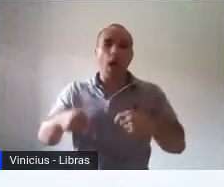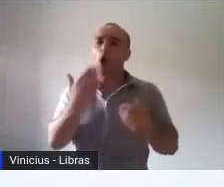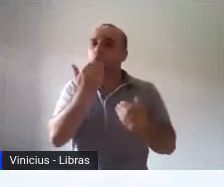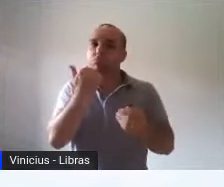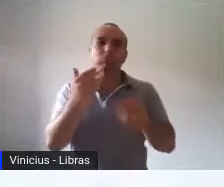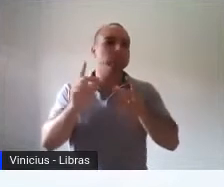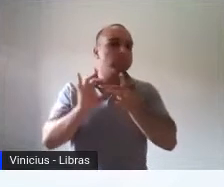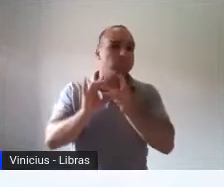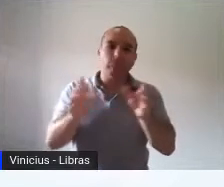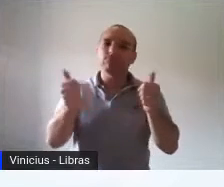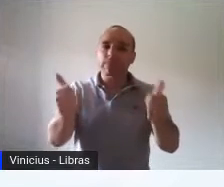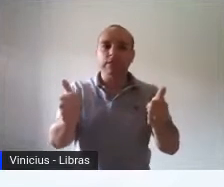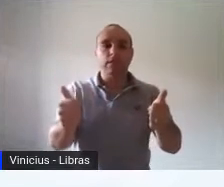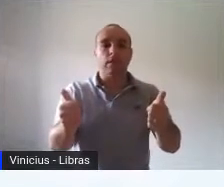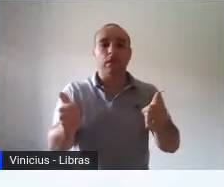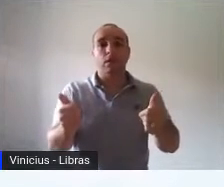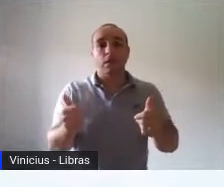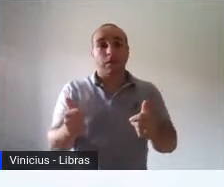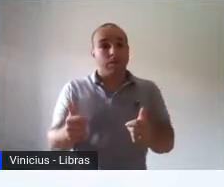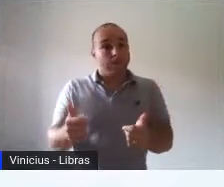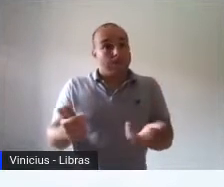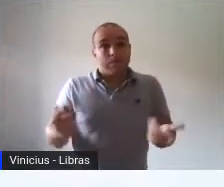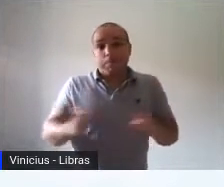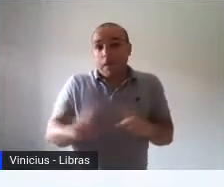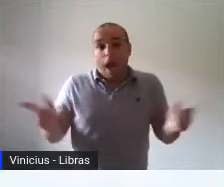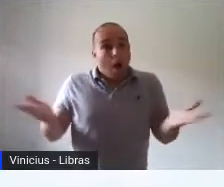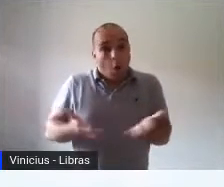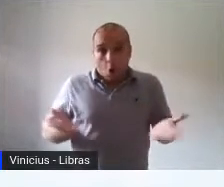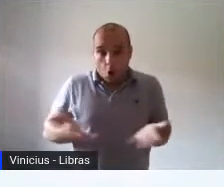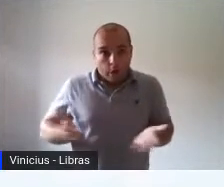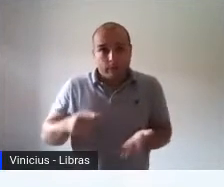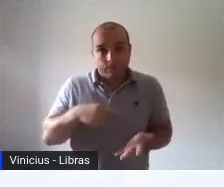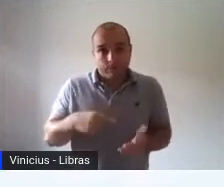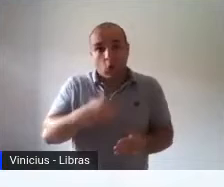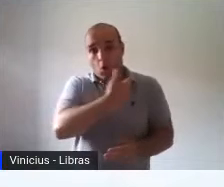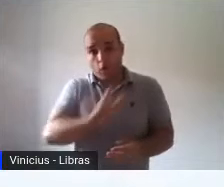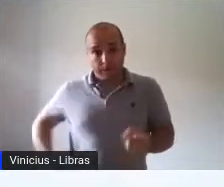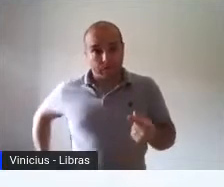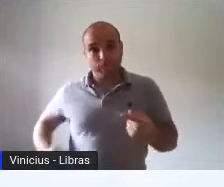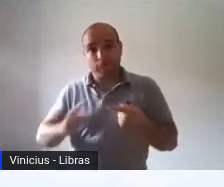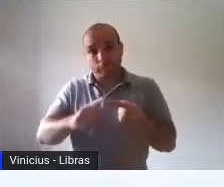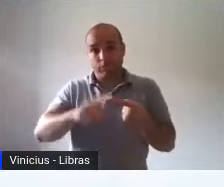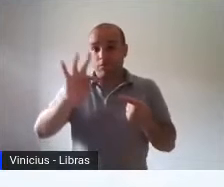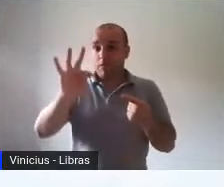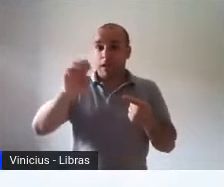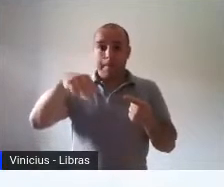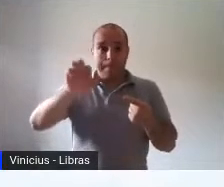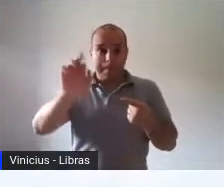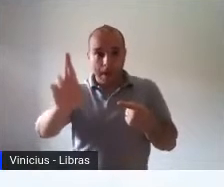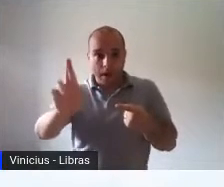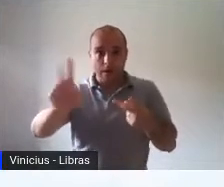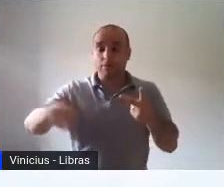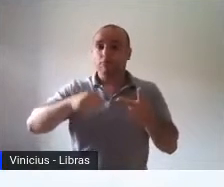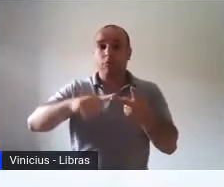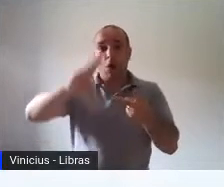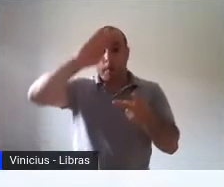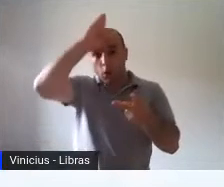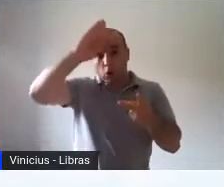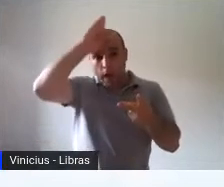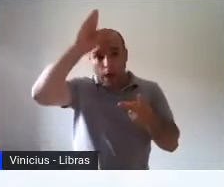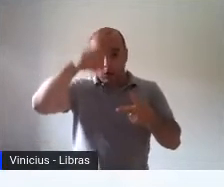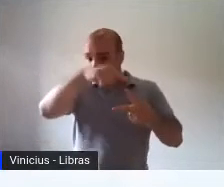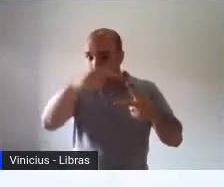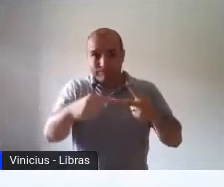e ocasiona a desvalorização do real, né? Então, é um conjunto de situações que causa